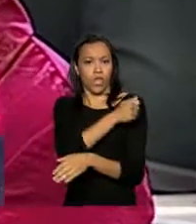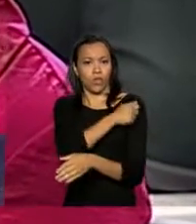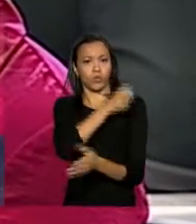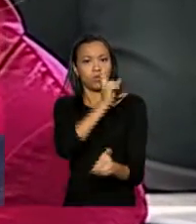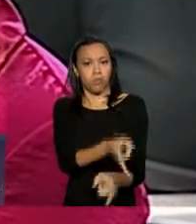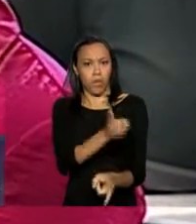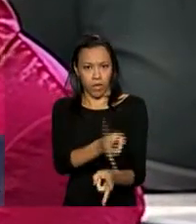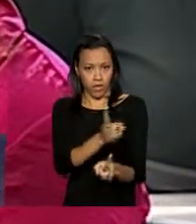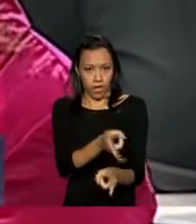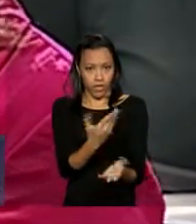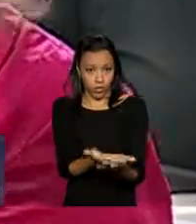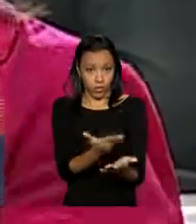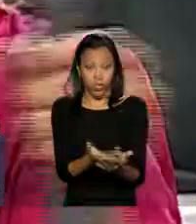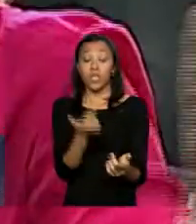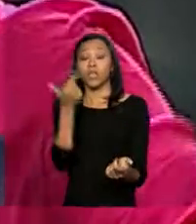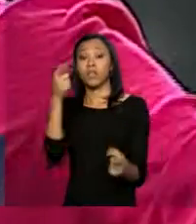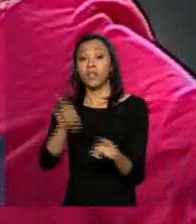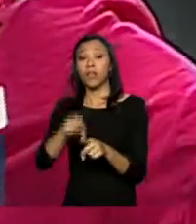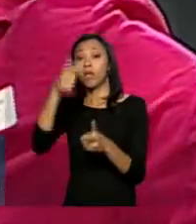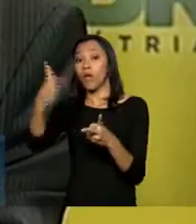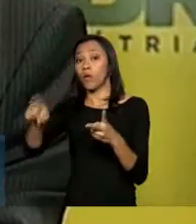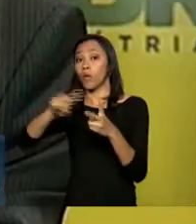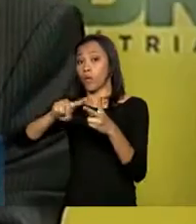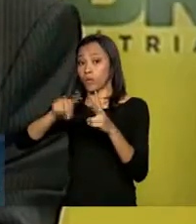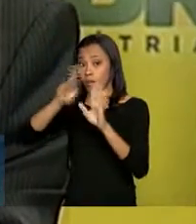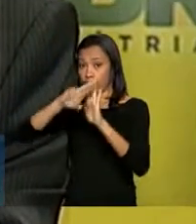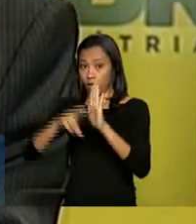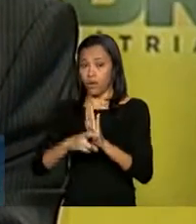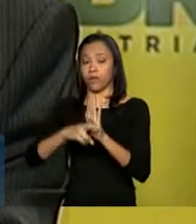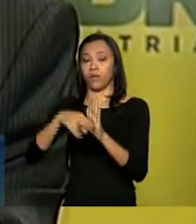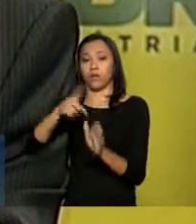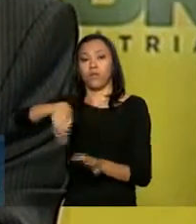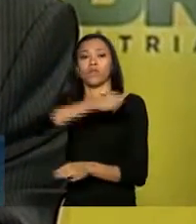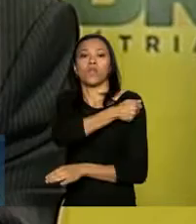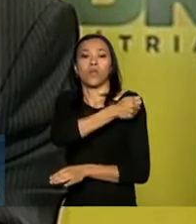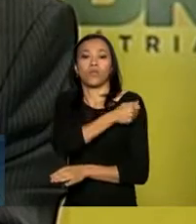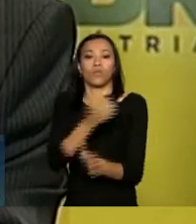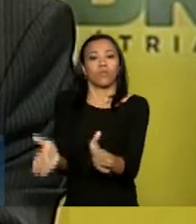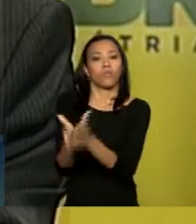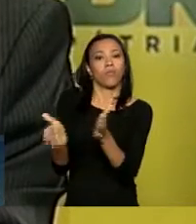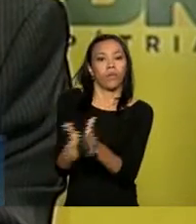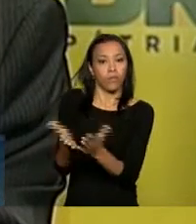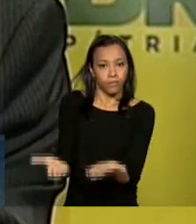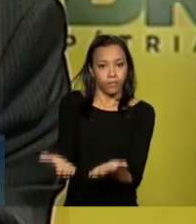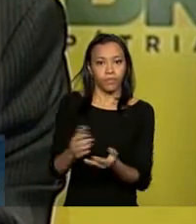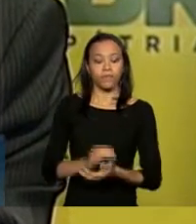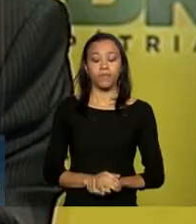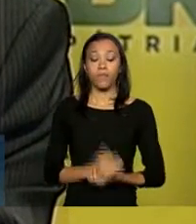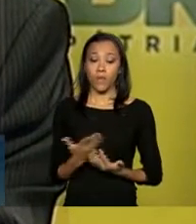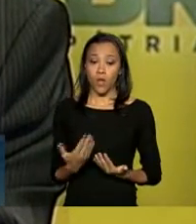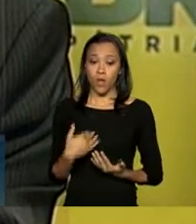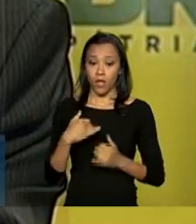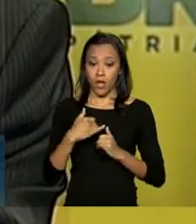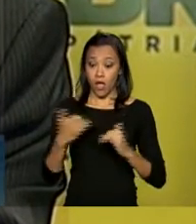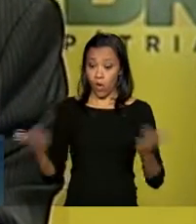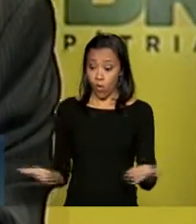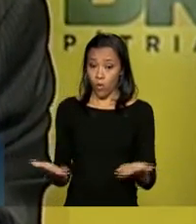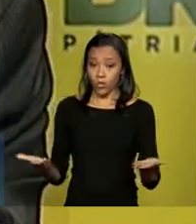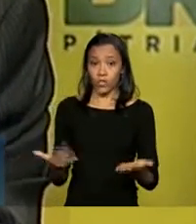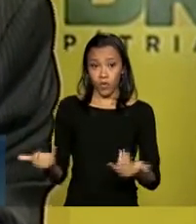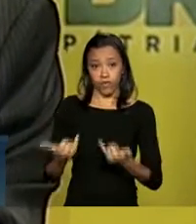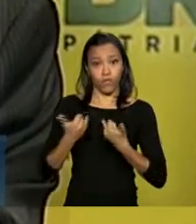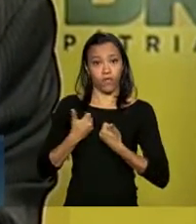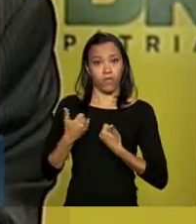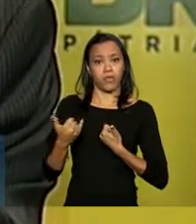e menor renda? Olha, por exemplo, o dado da Escola Familiar Agrícola é um dado que acabamos de ter, porque